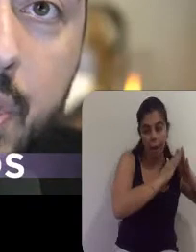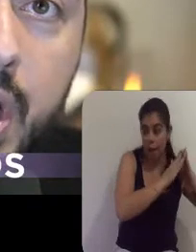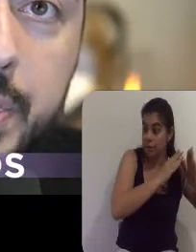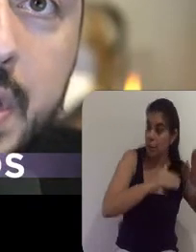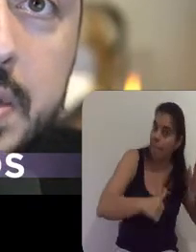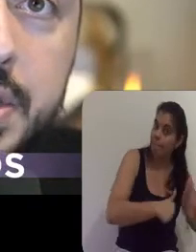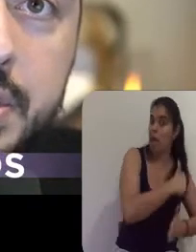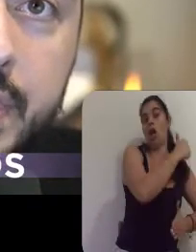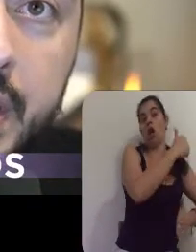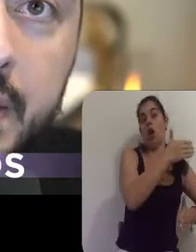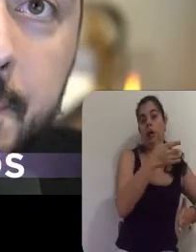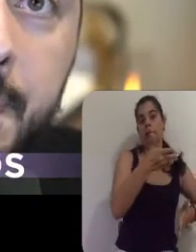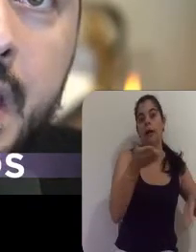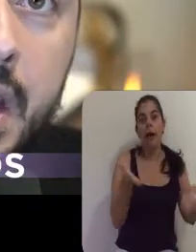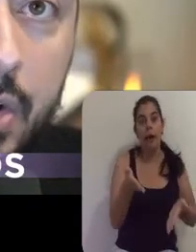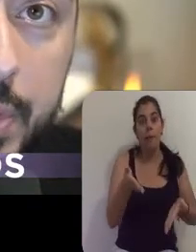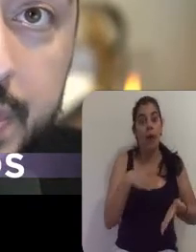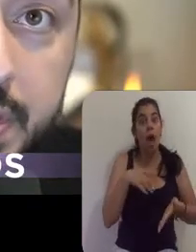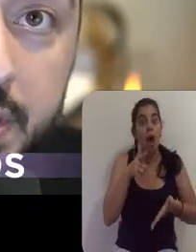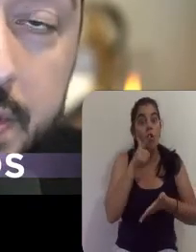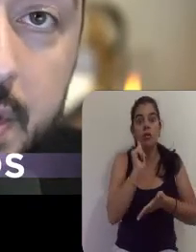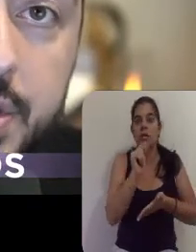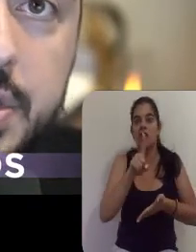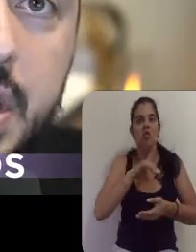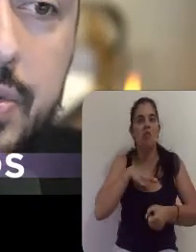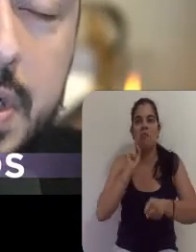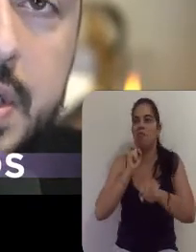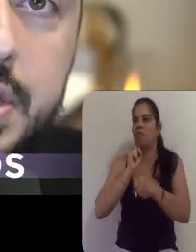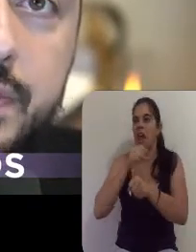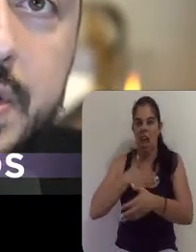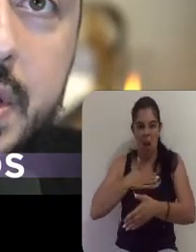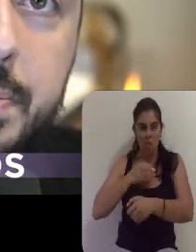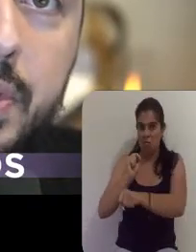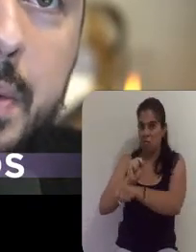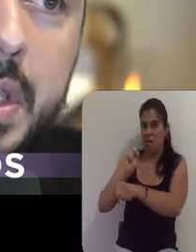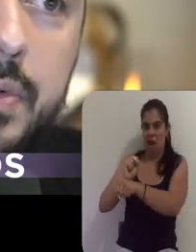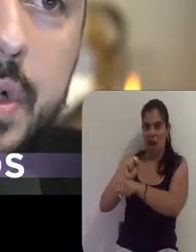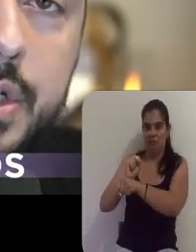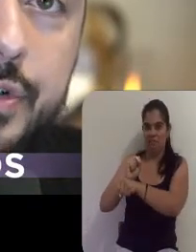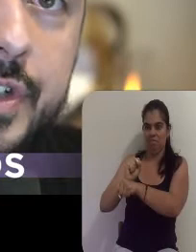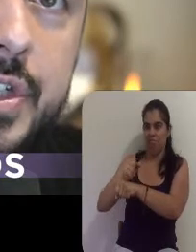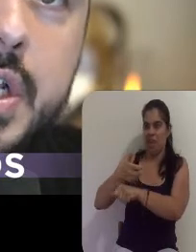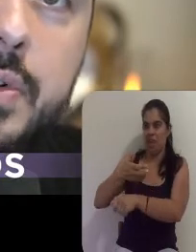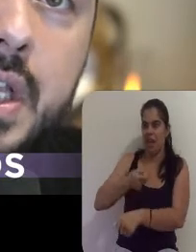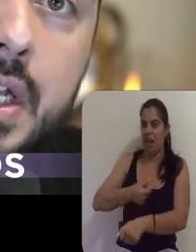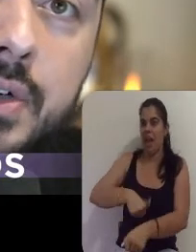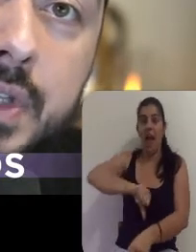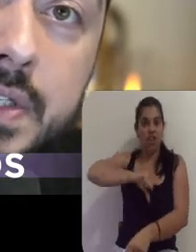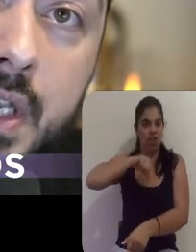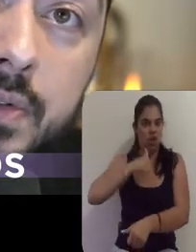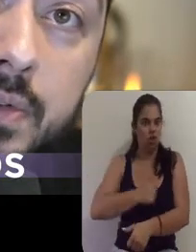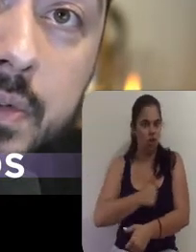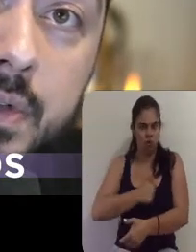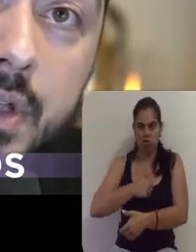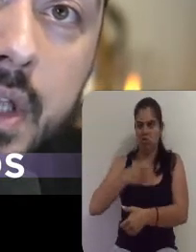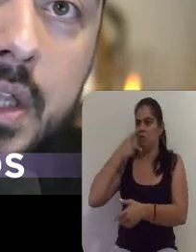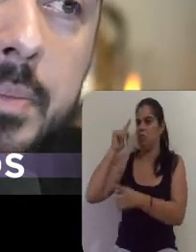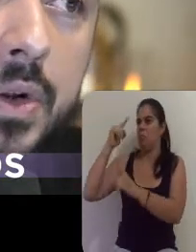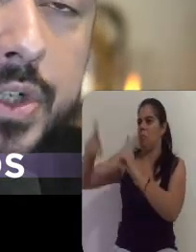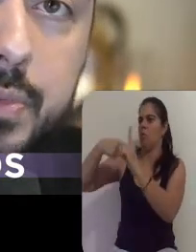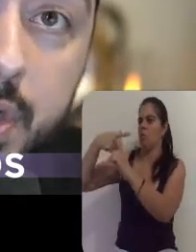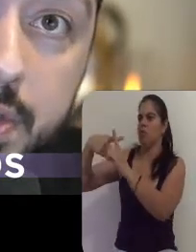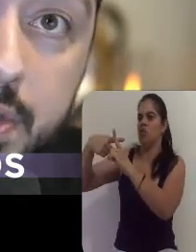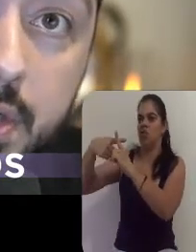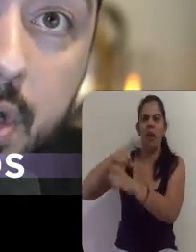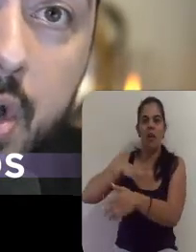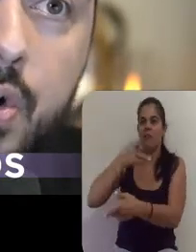escolher por qual caminho delas que a gente vai. E como eu disse antes, a gente tem que escolher se a gente vai seguir pelo caminho de fingir que não tem nada acontecendo e ter